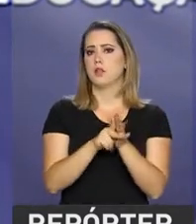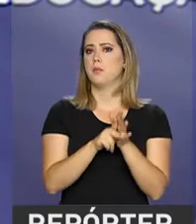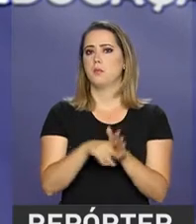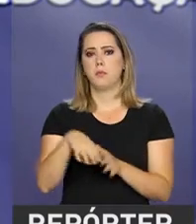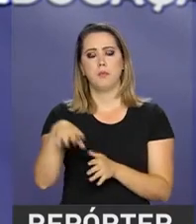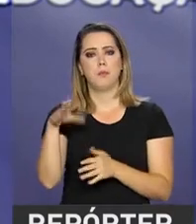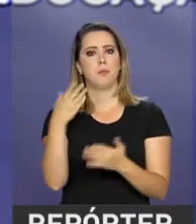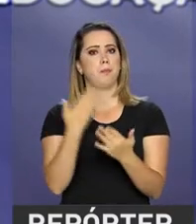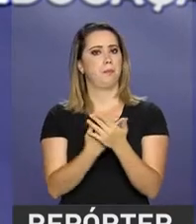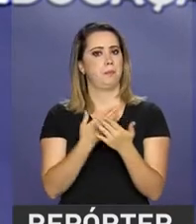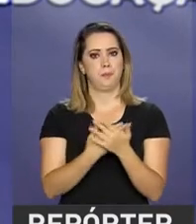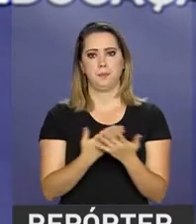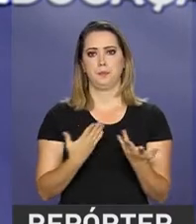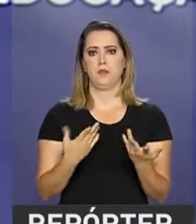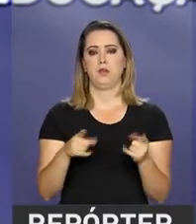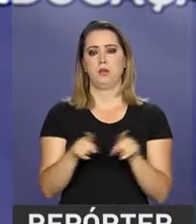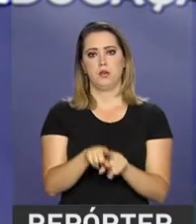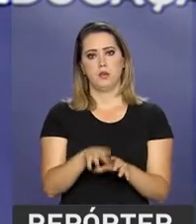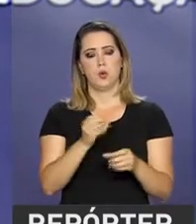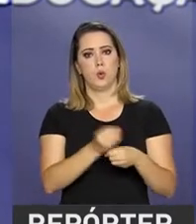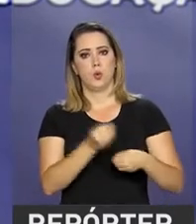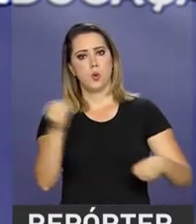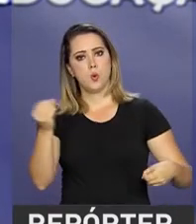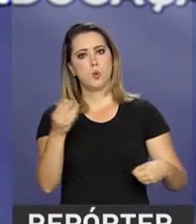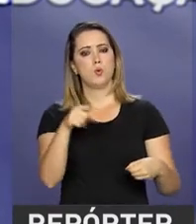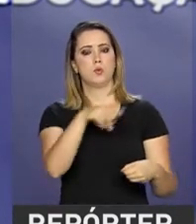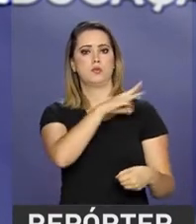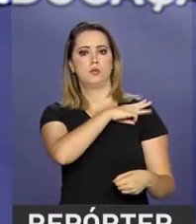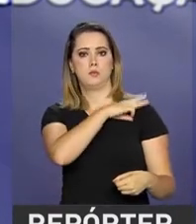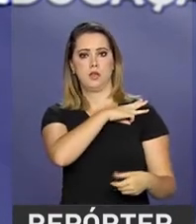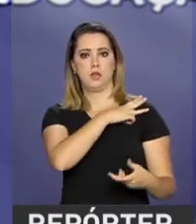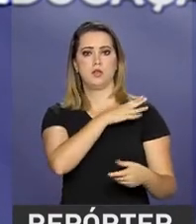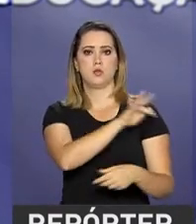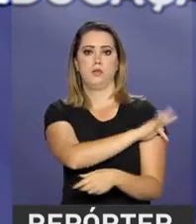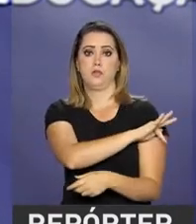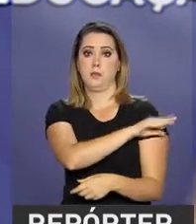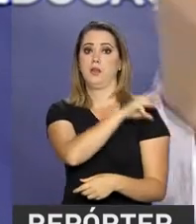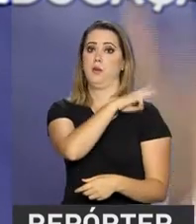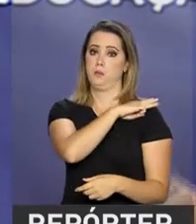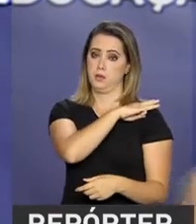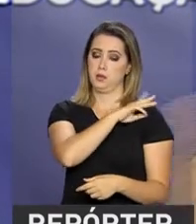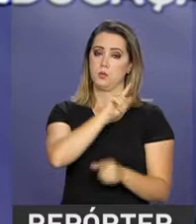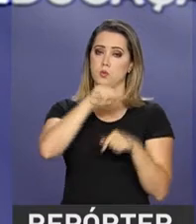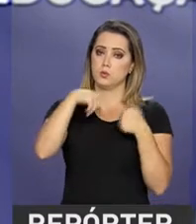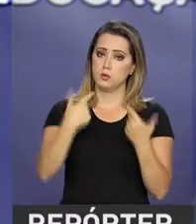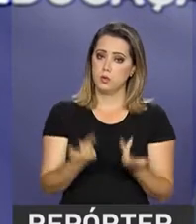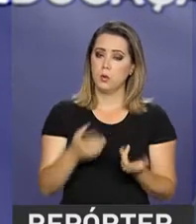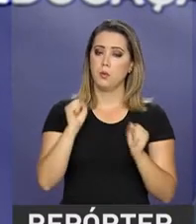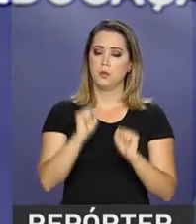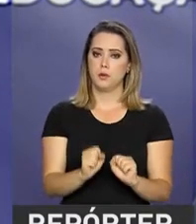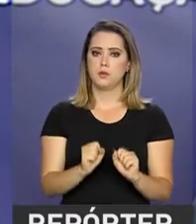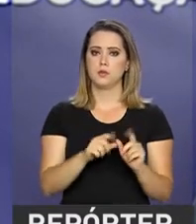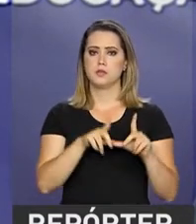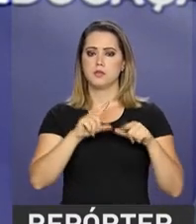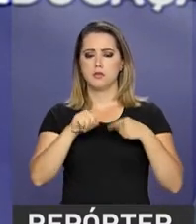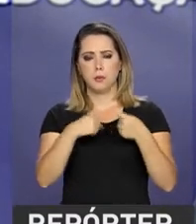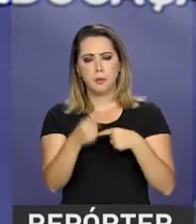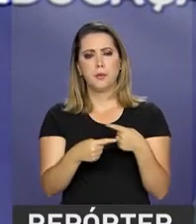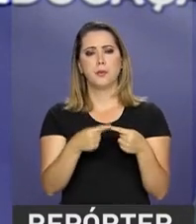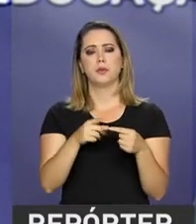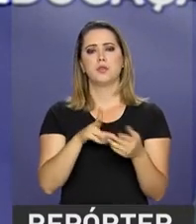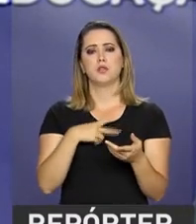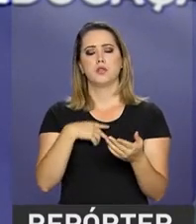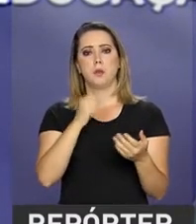educacional certificação que conclusão do fundamental e ensino médio para que possam naturalmente